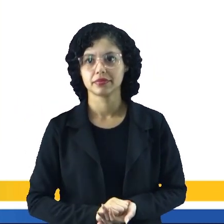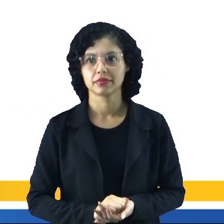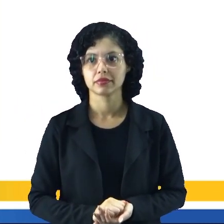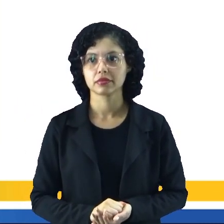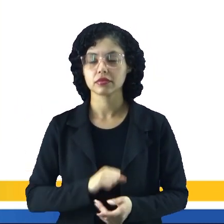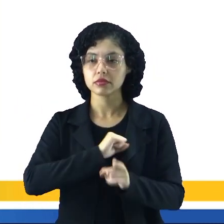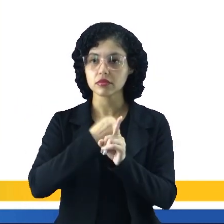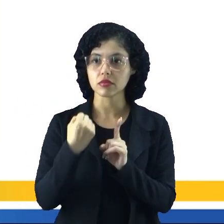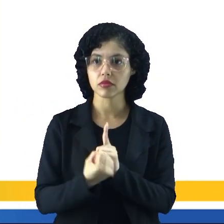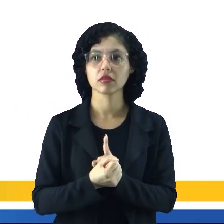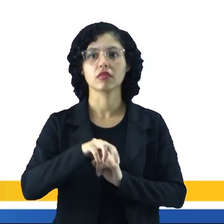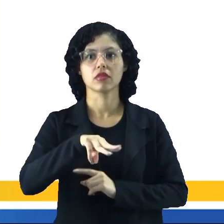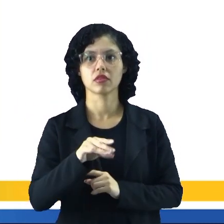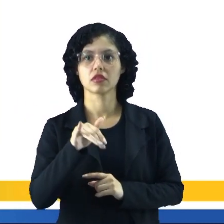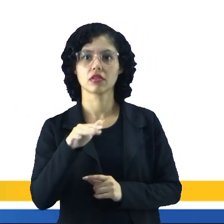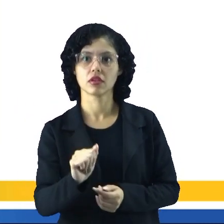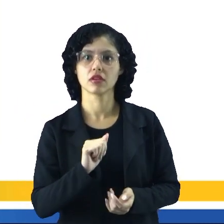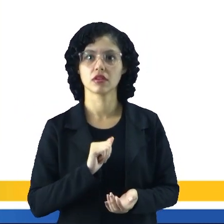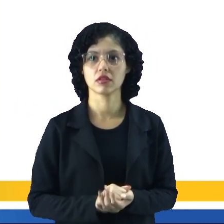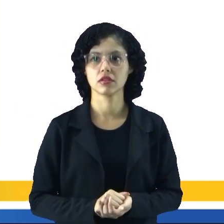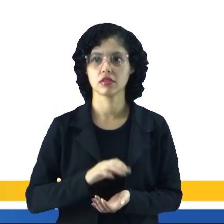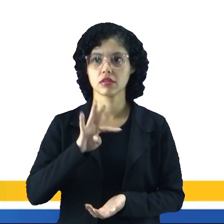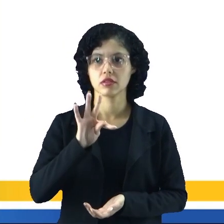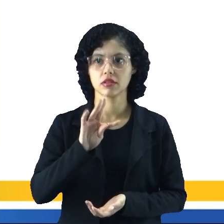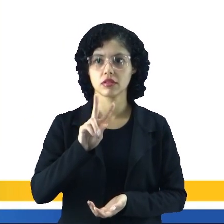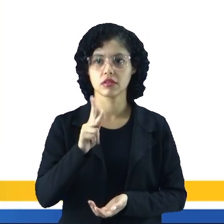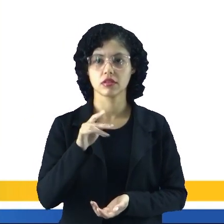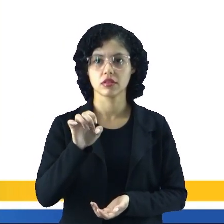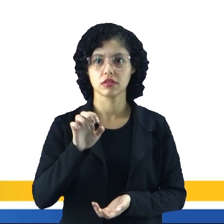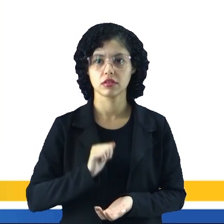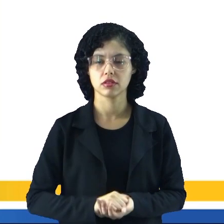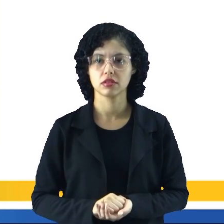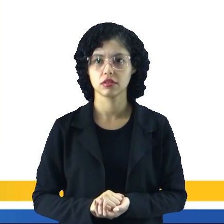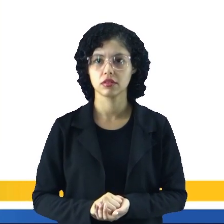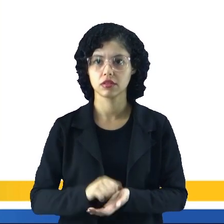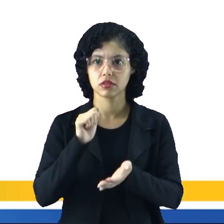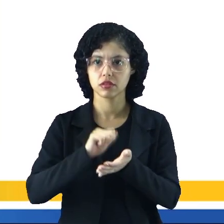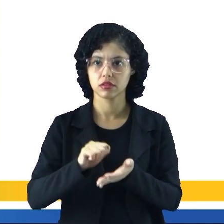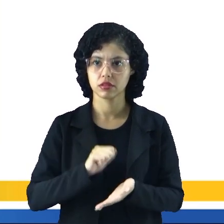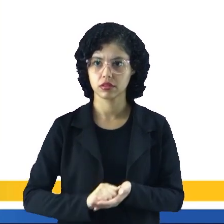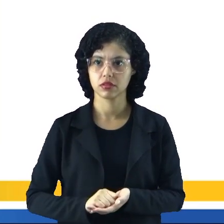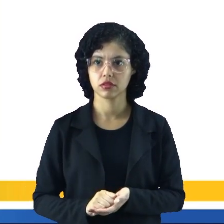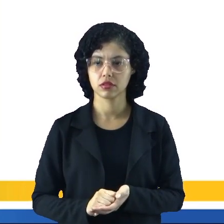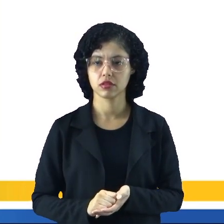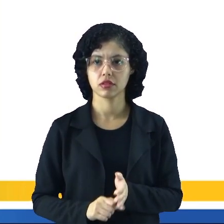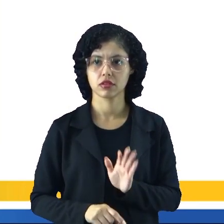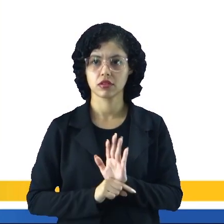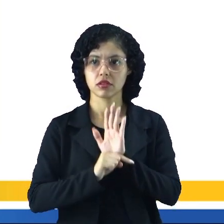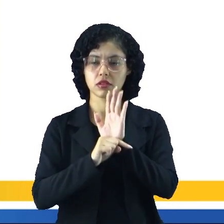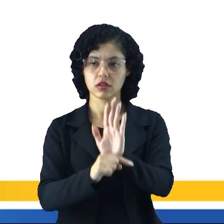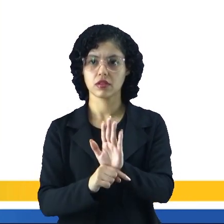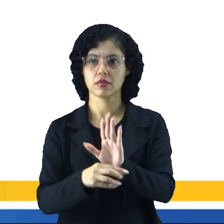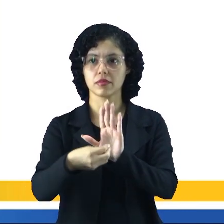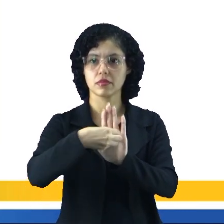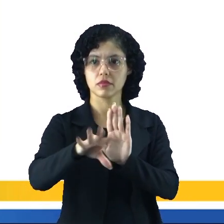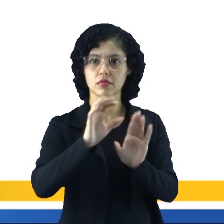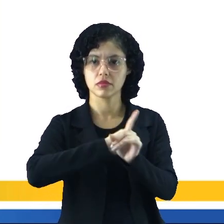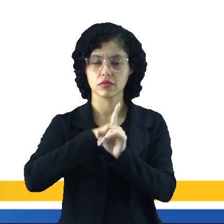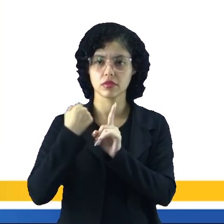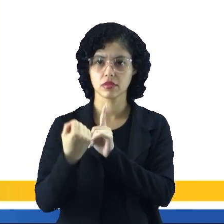lá social média né escrevendo no mural certo